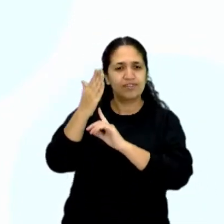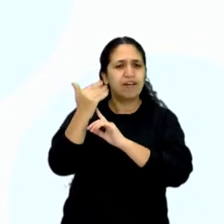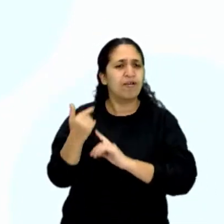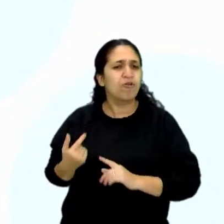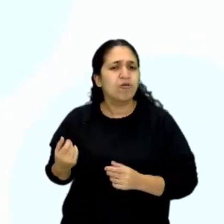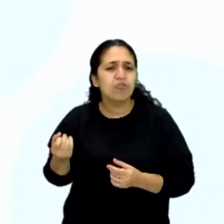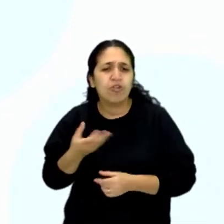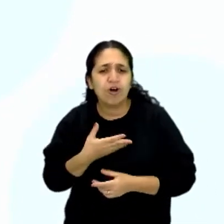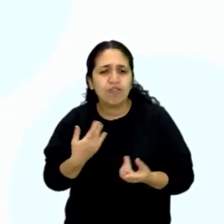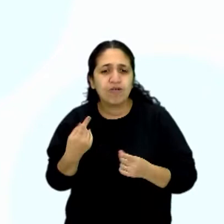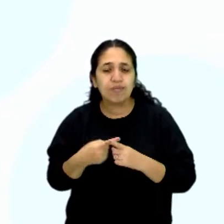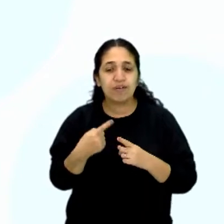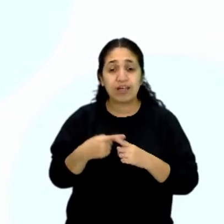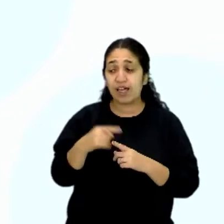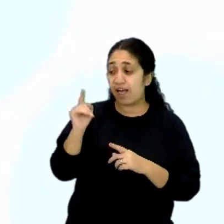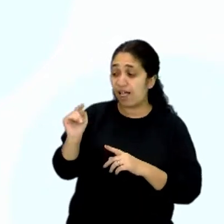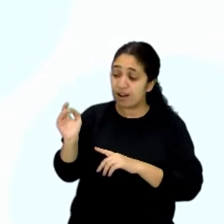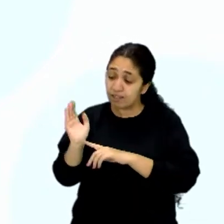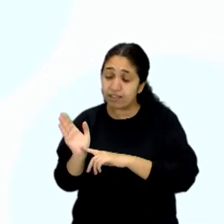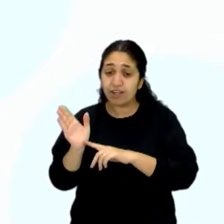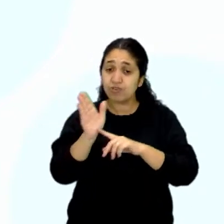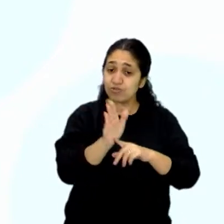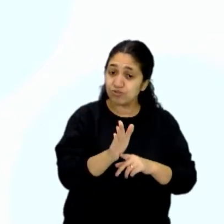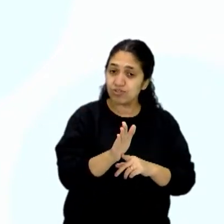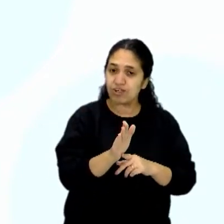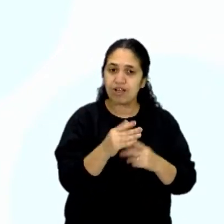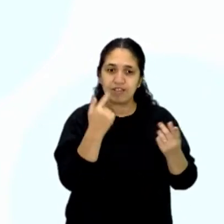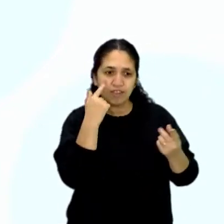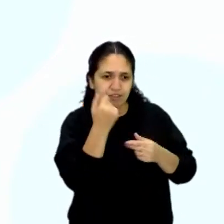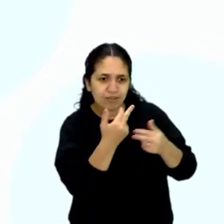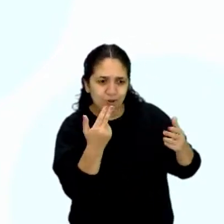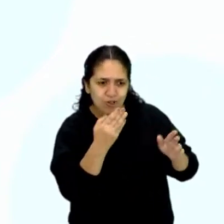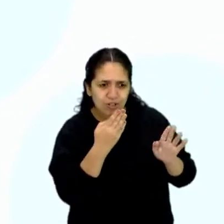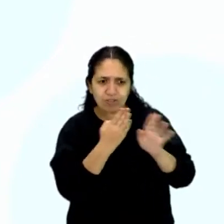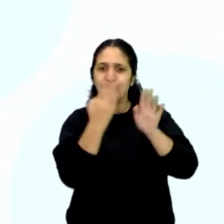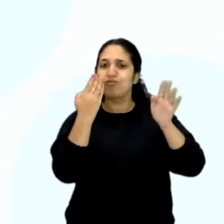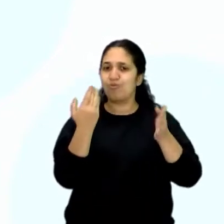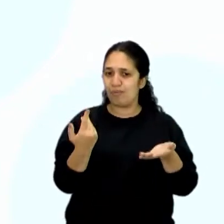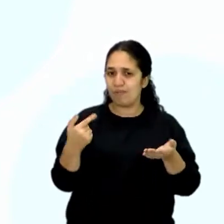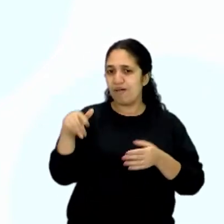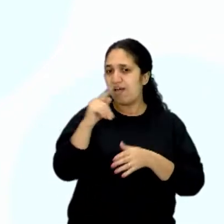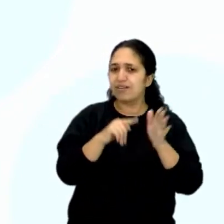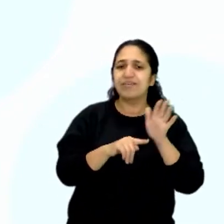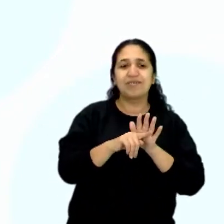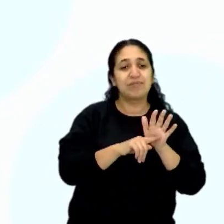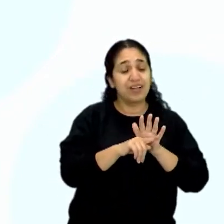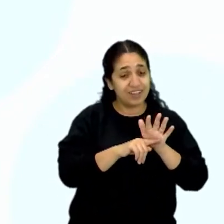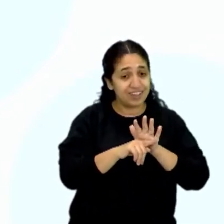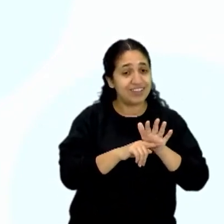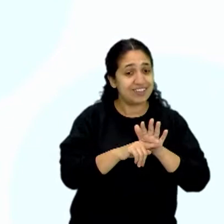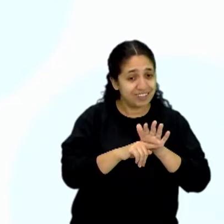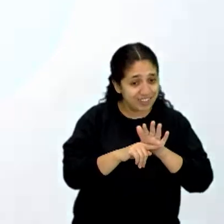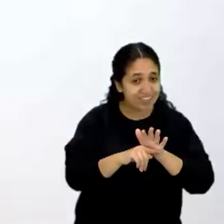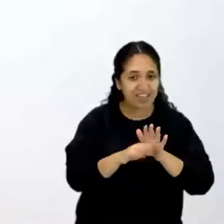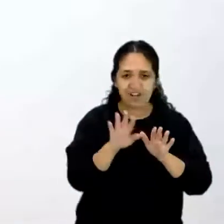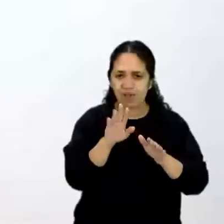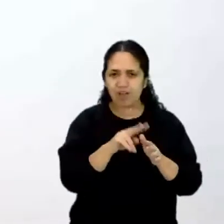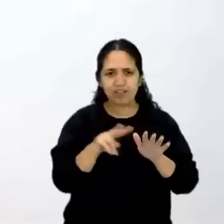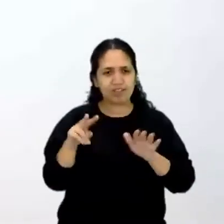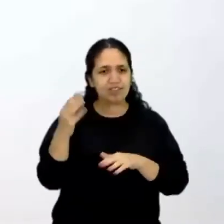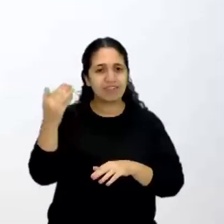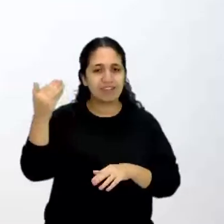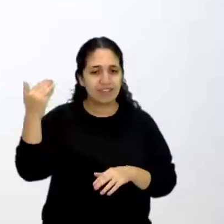novas tecnologias? Porque elas auxiliam aí nessas descobertas. Se vocês pesquisarem na última semana,